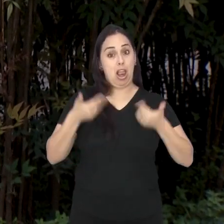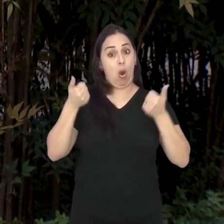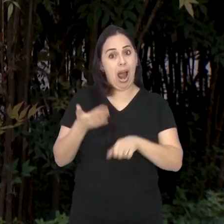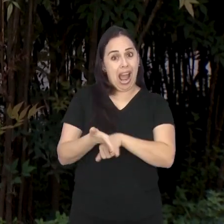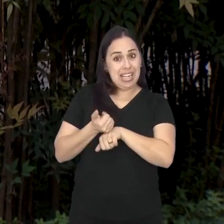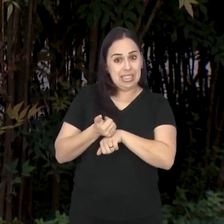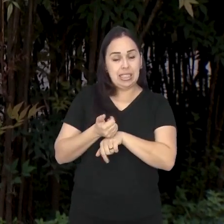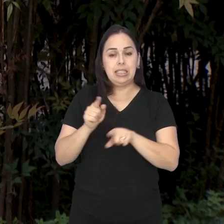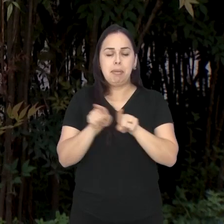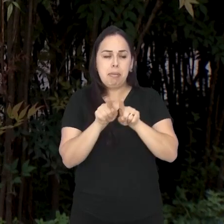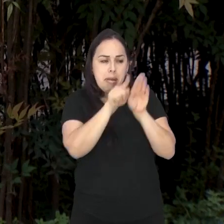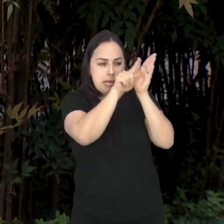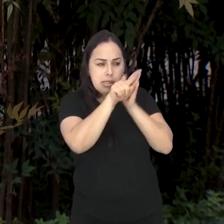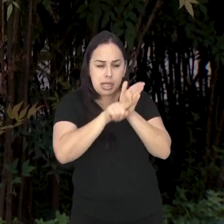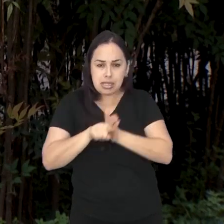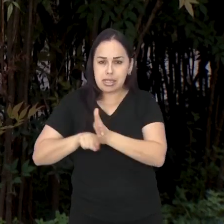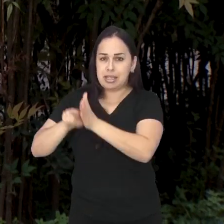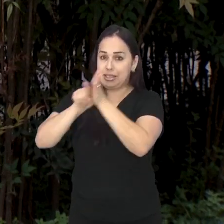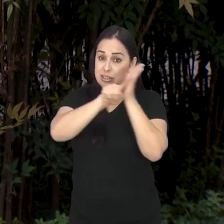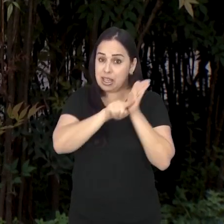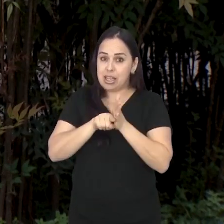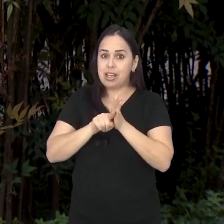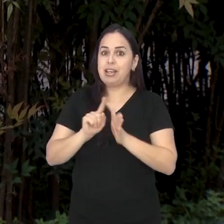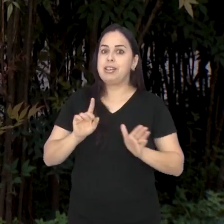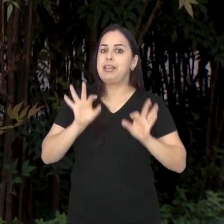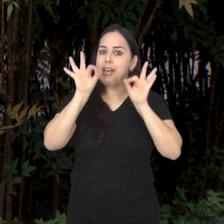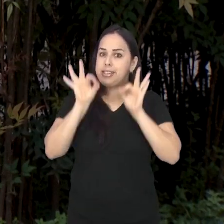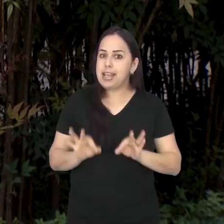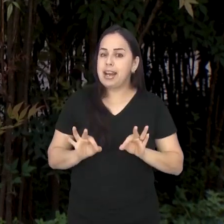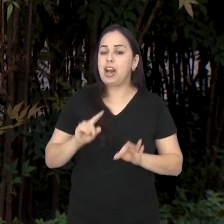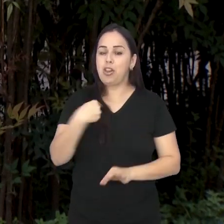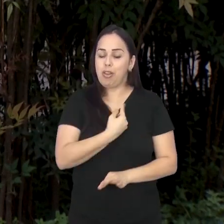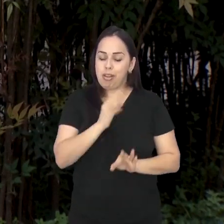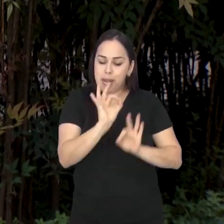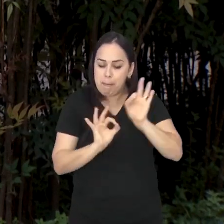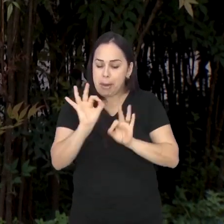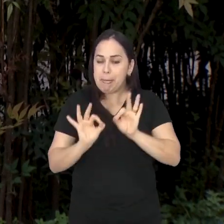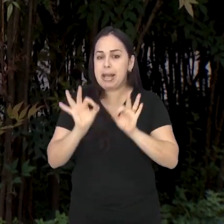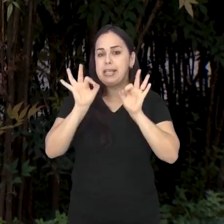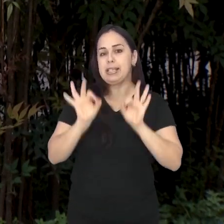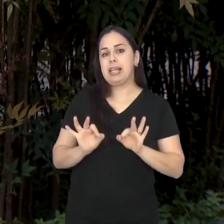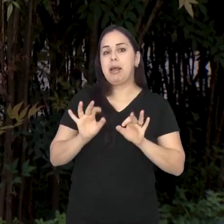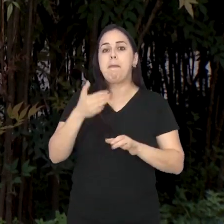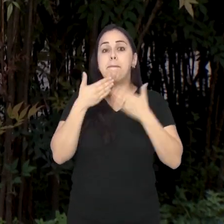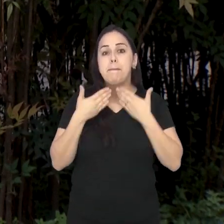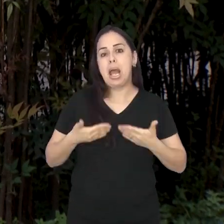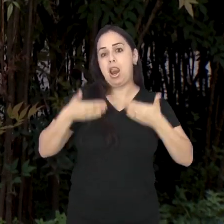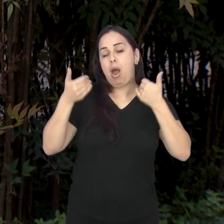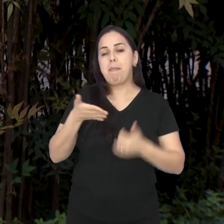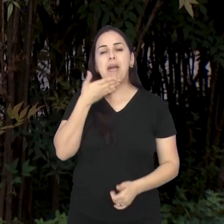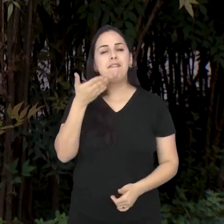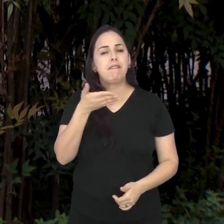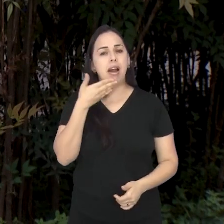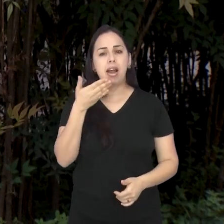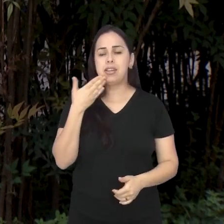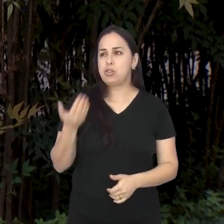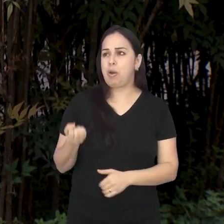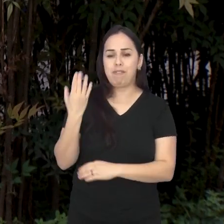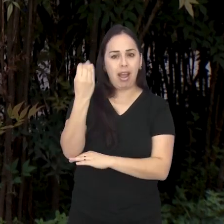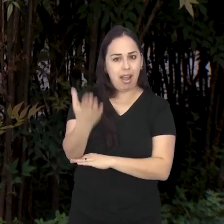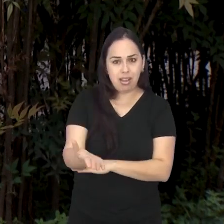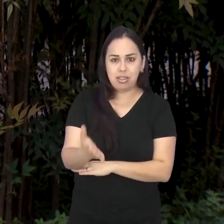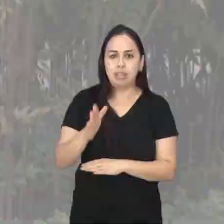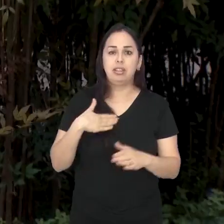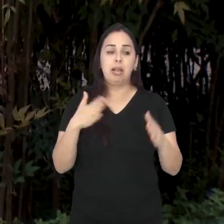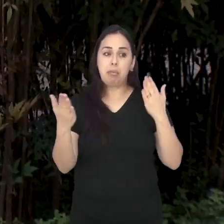passagem, tanto de hotel. Então, a antecedência é a chave do sucesso. É quando a gente realmente conseguir se programar melhor, né, mais fácil vai